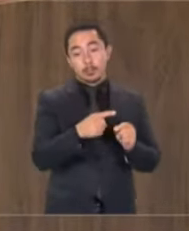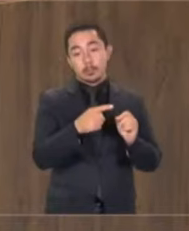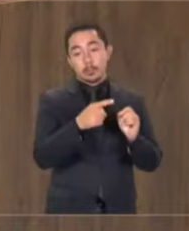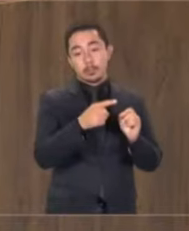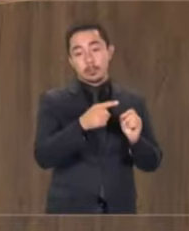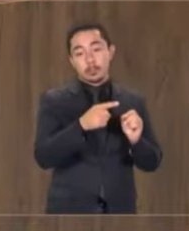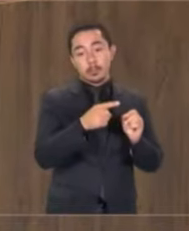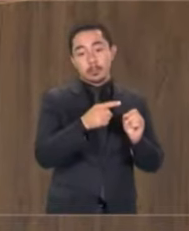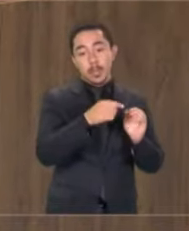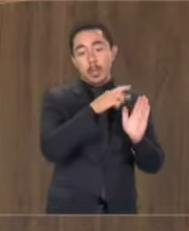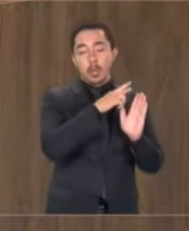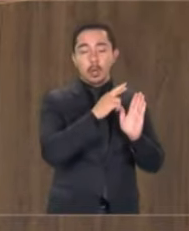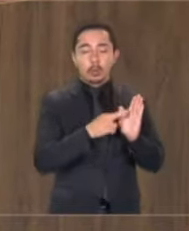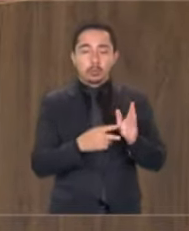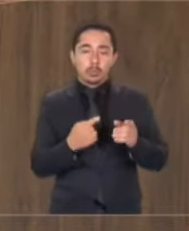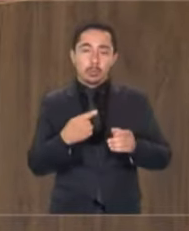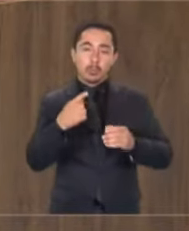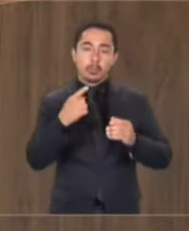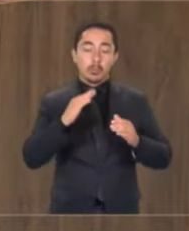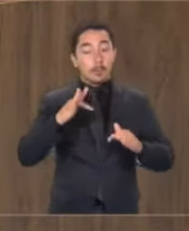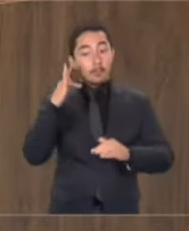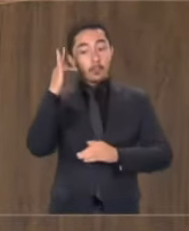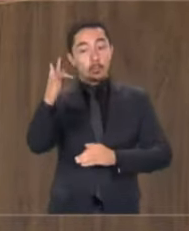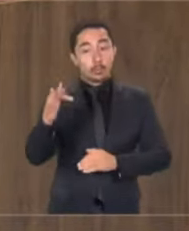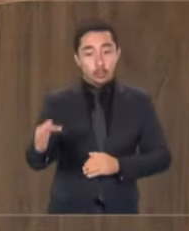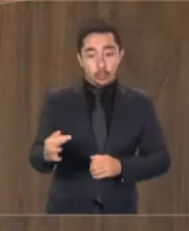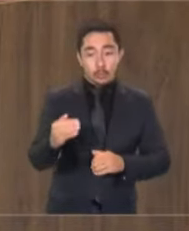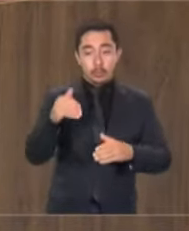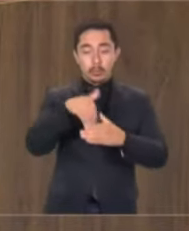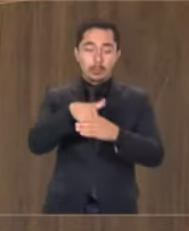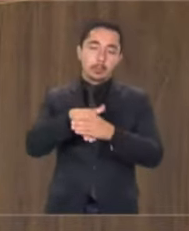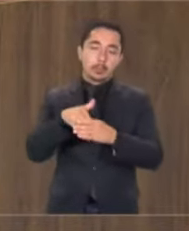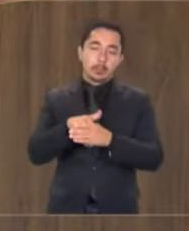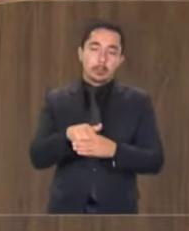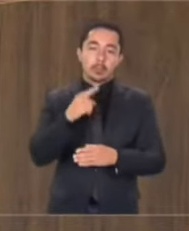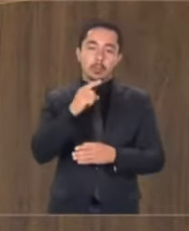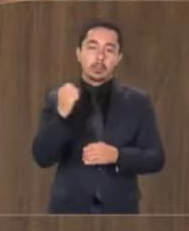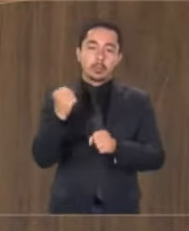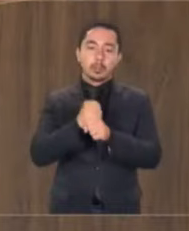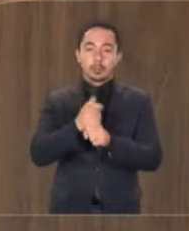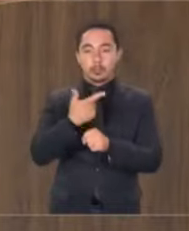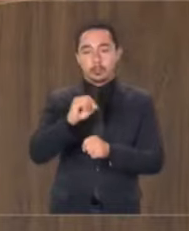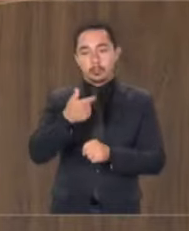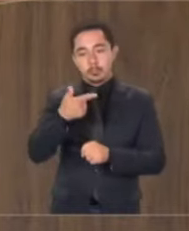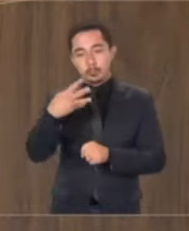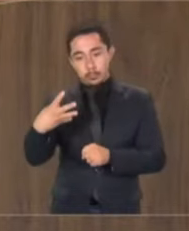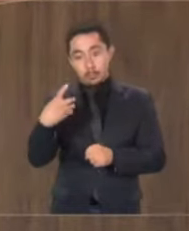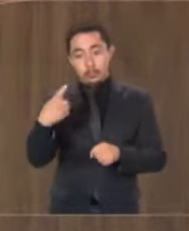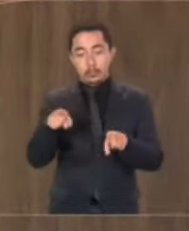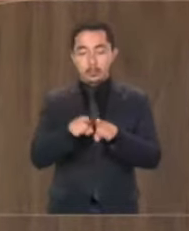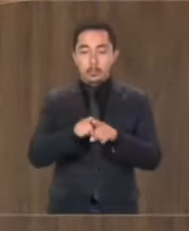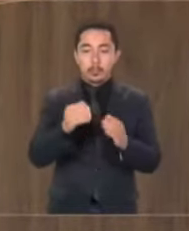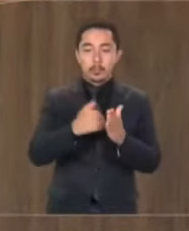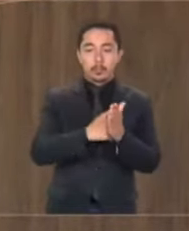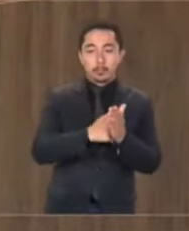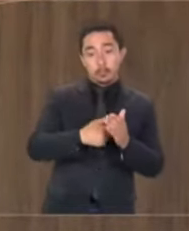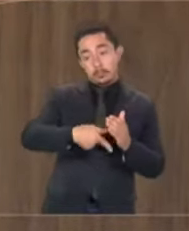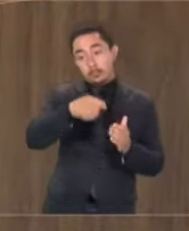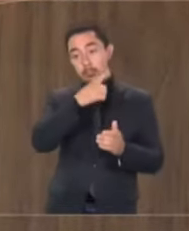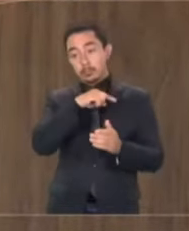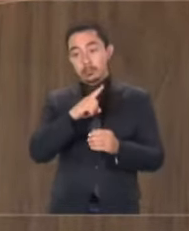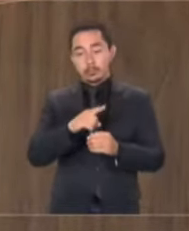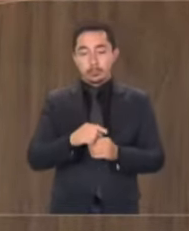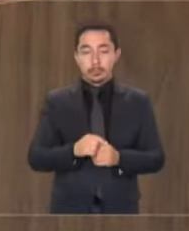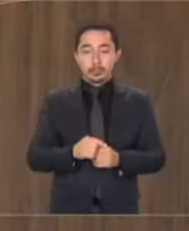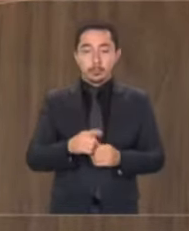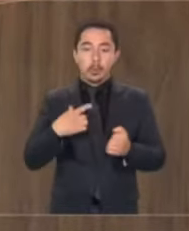projetam-se para o futuro, para as eleições de 2024, eu mantenho o voto anterior, acompanho o relator,